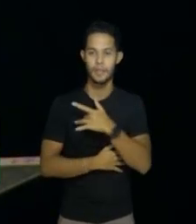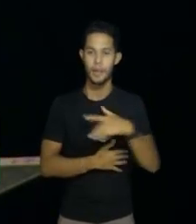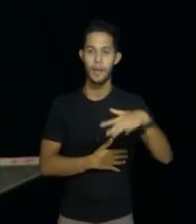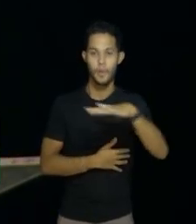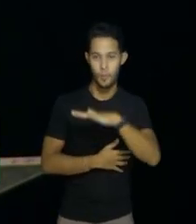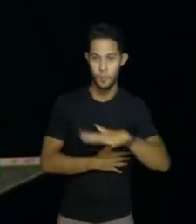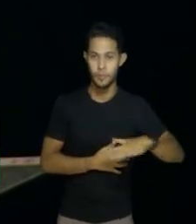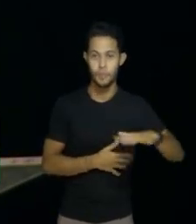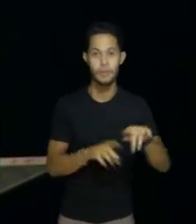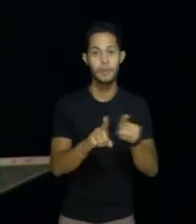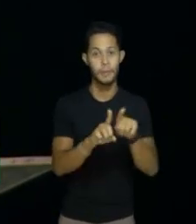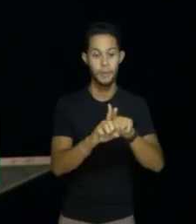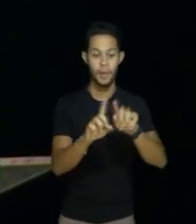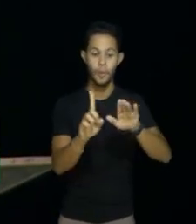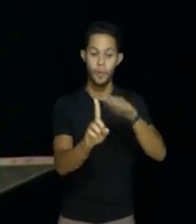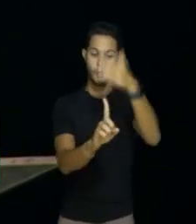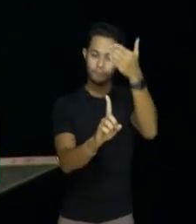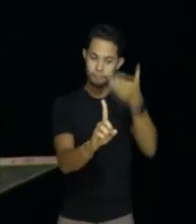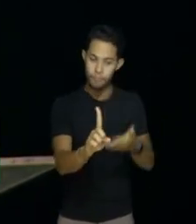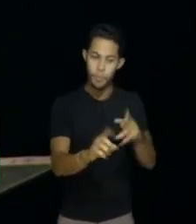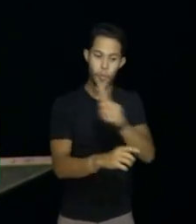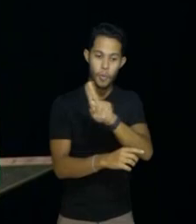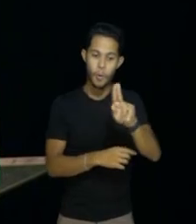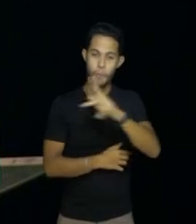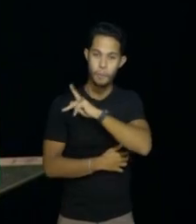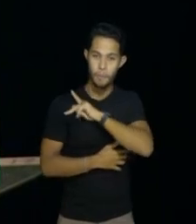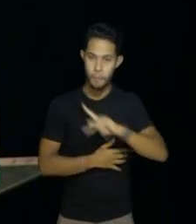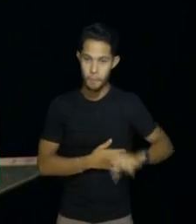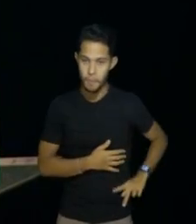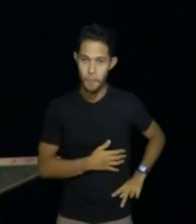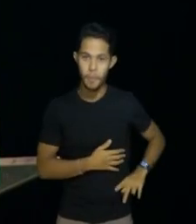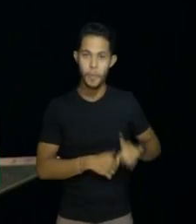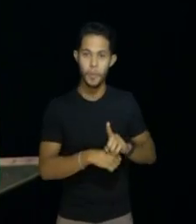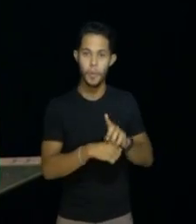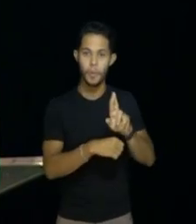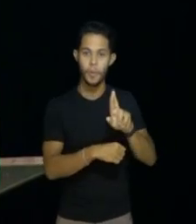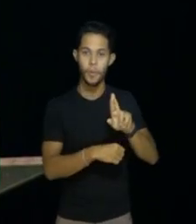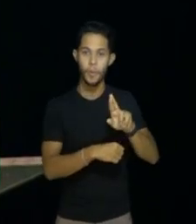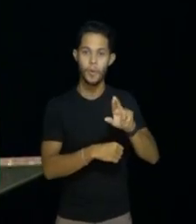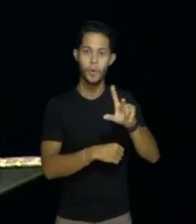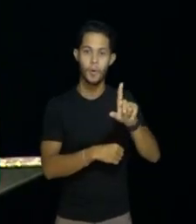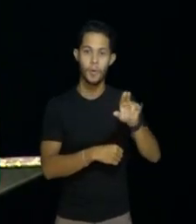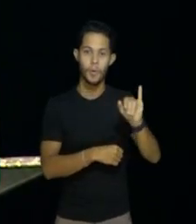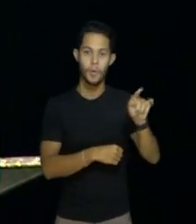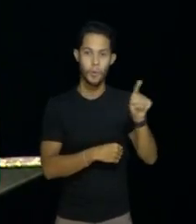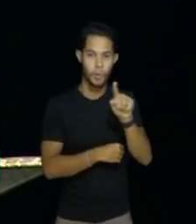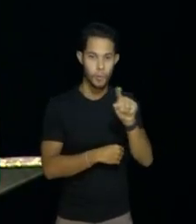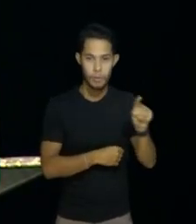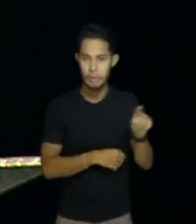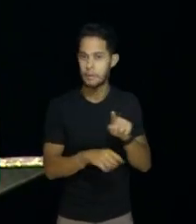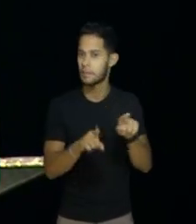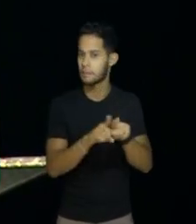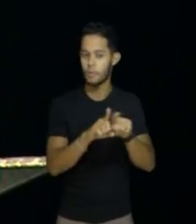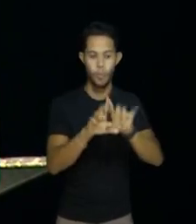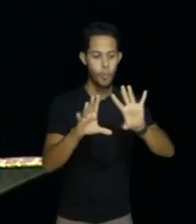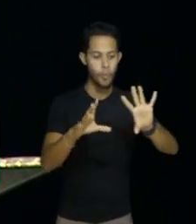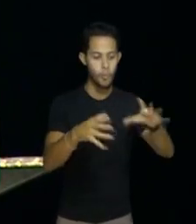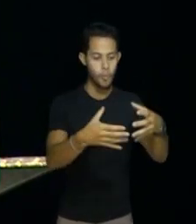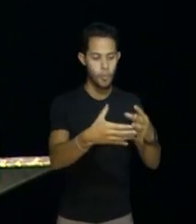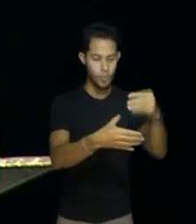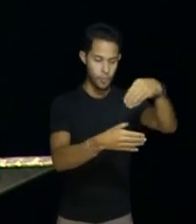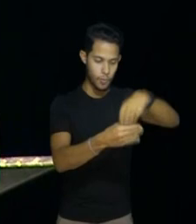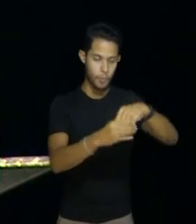uma homenagem, em nome do seu presidente, doutor Luiz Cláudio, do Tarcísio e de toda a equipe da Renal